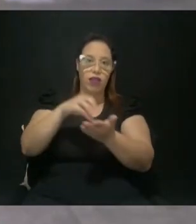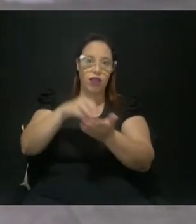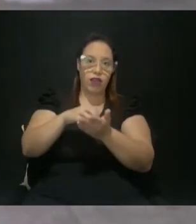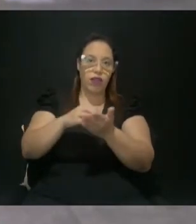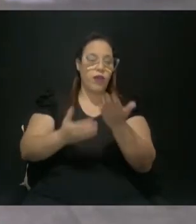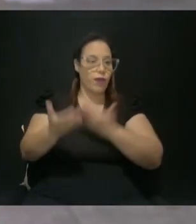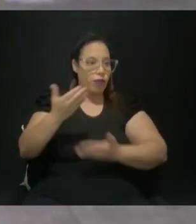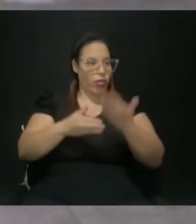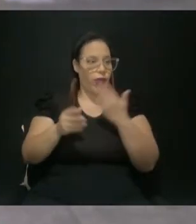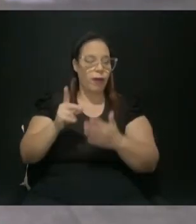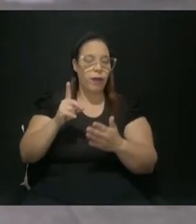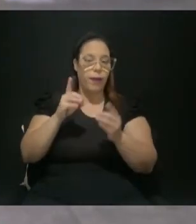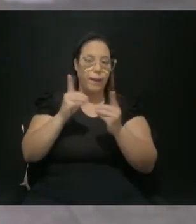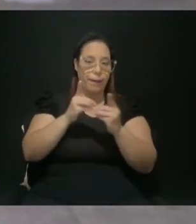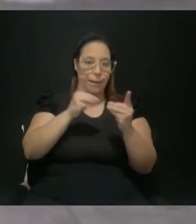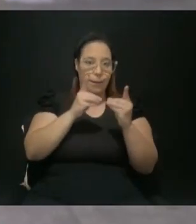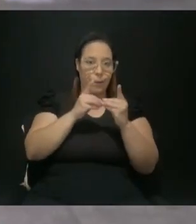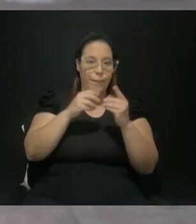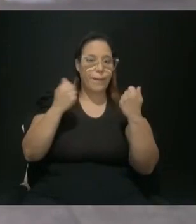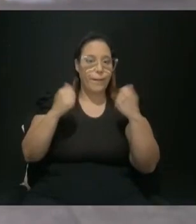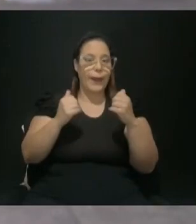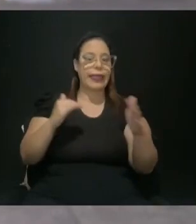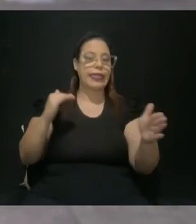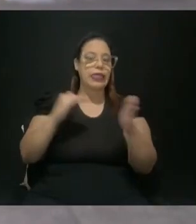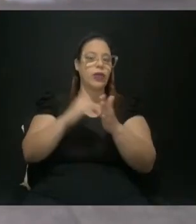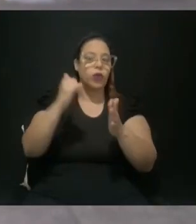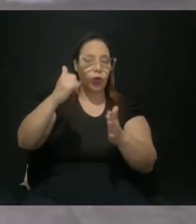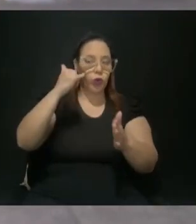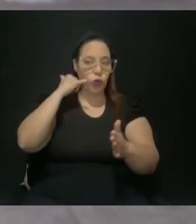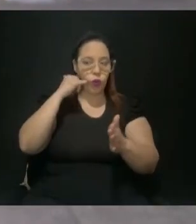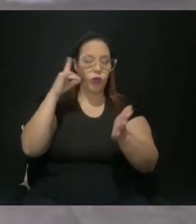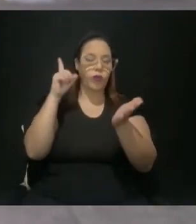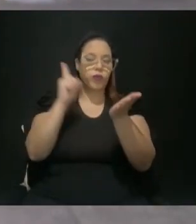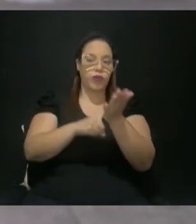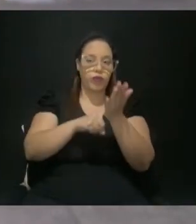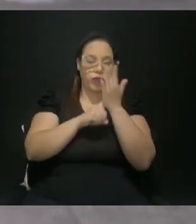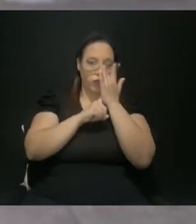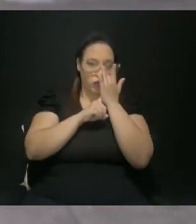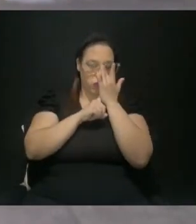de atendimento, precisa entrar em contato previamente nos telefones